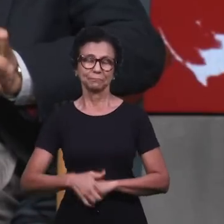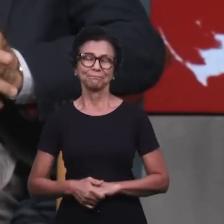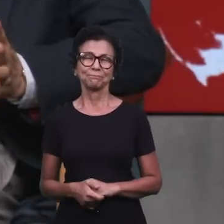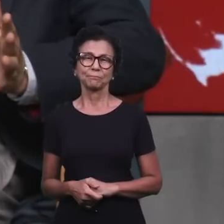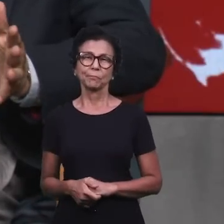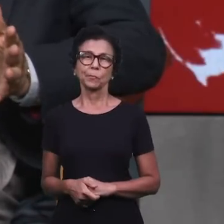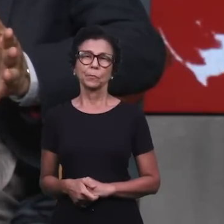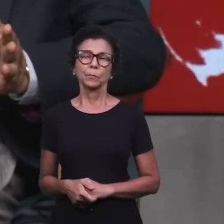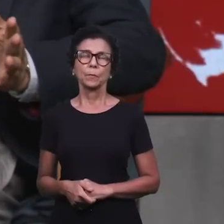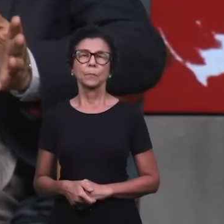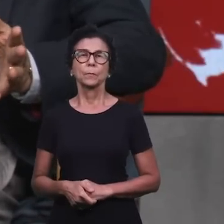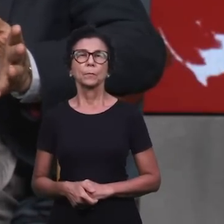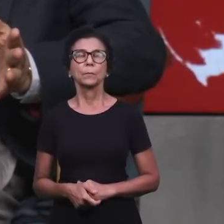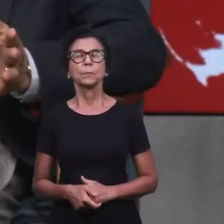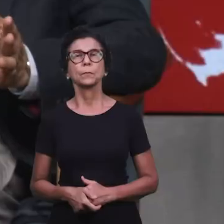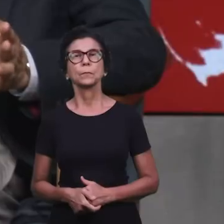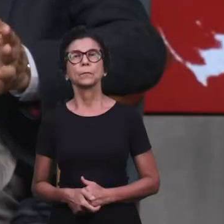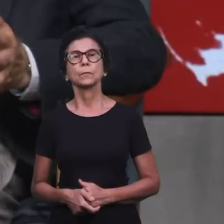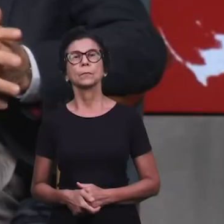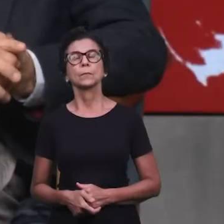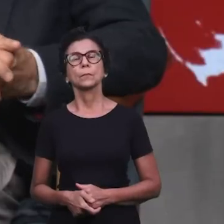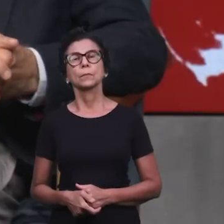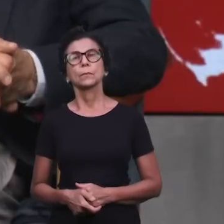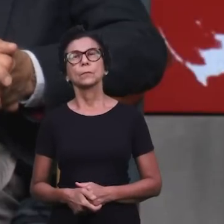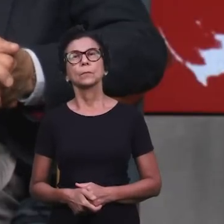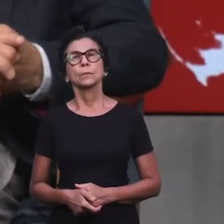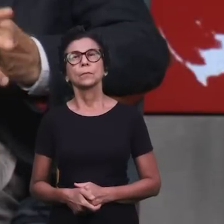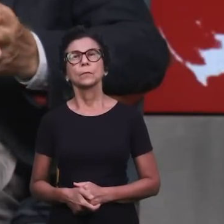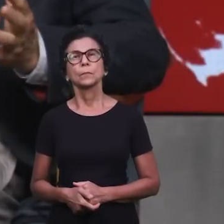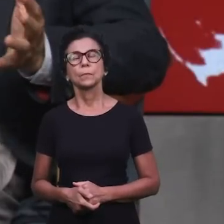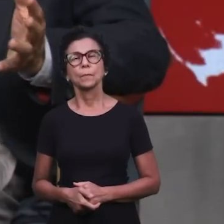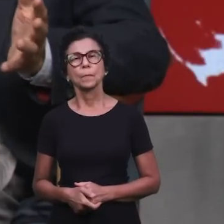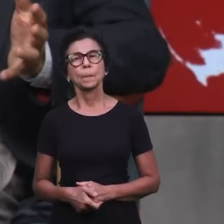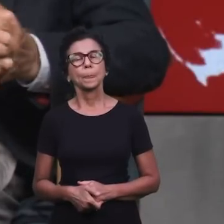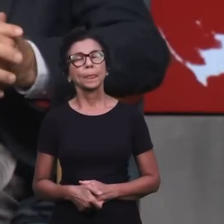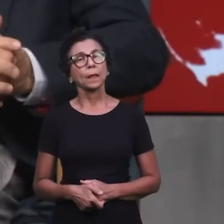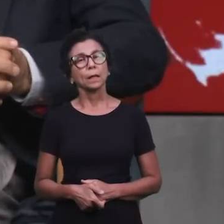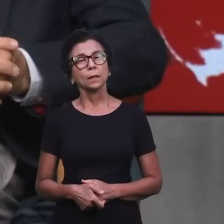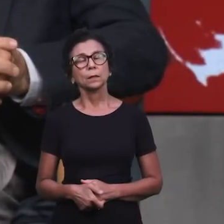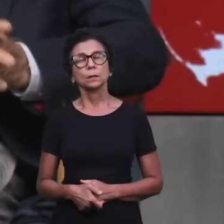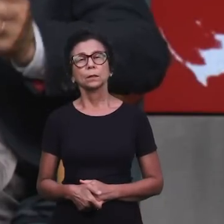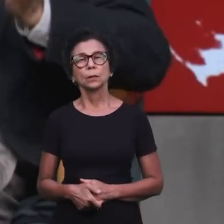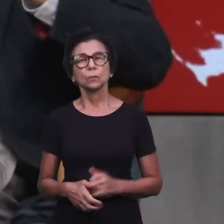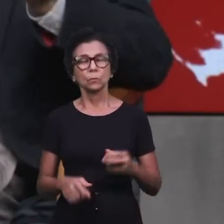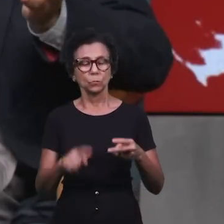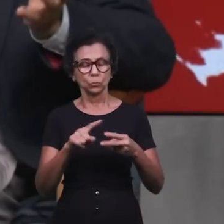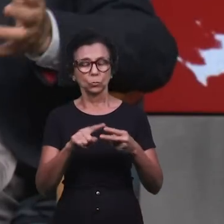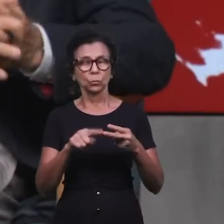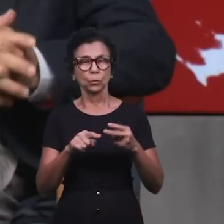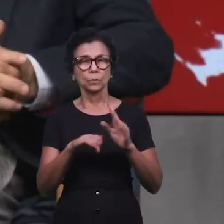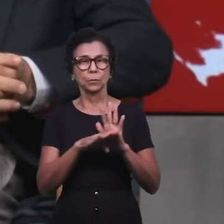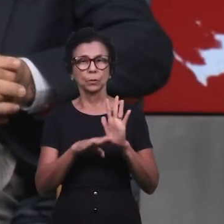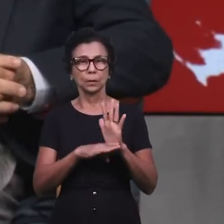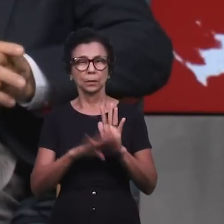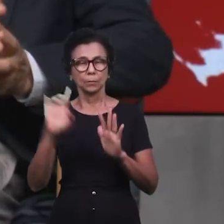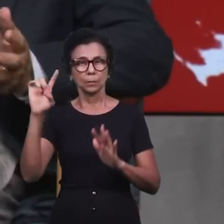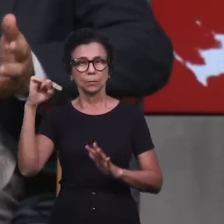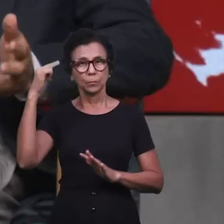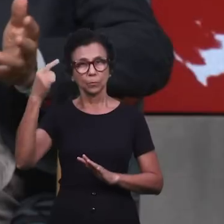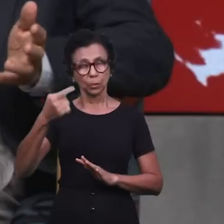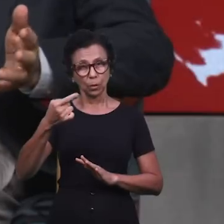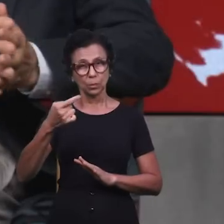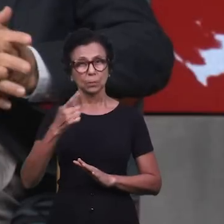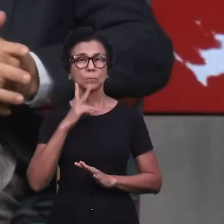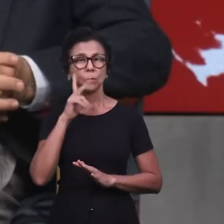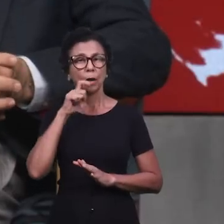então abordar nesse programa e no próximo o assunto ceia, e logo em seguida, depois do